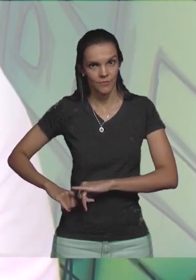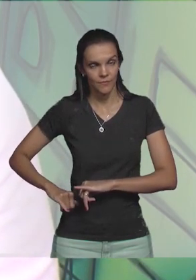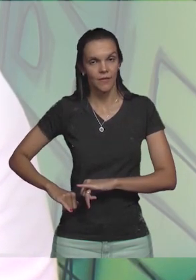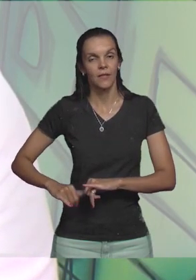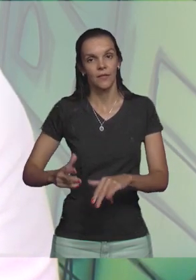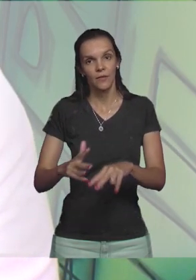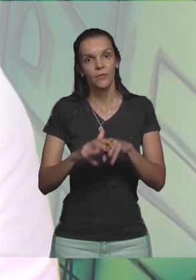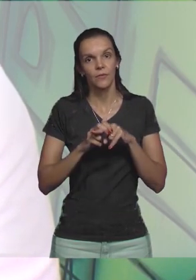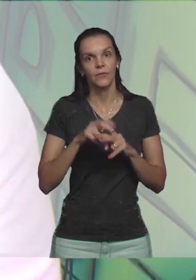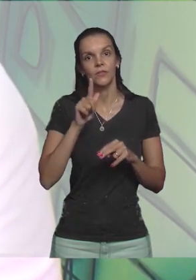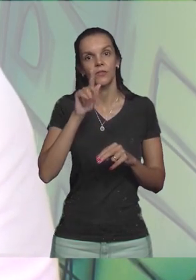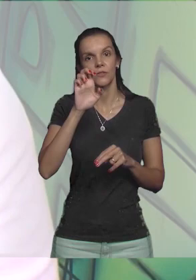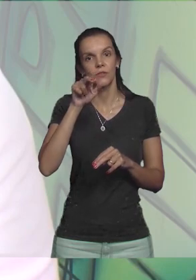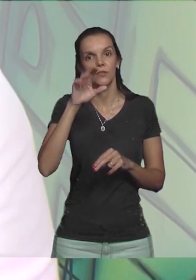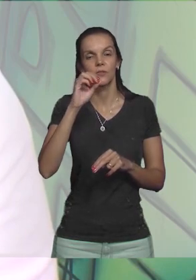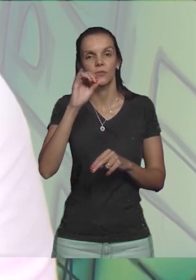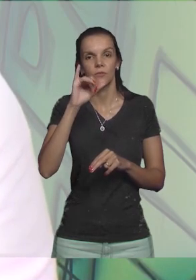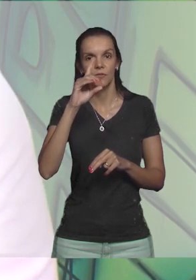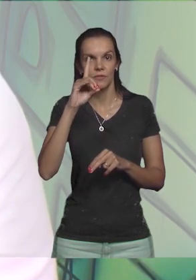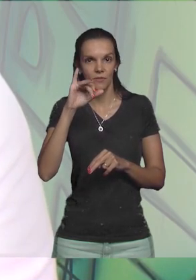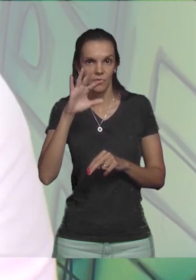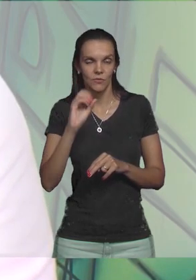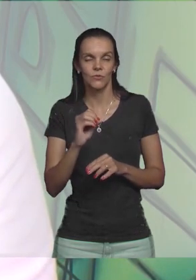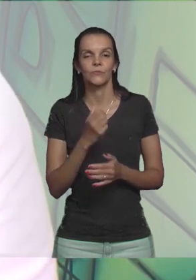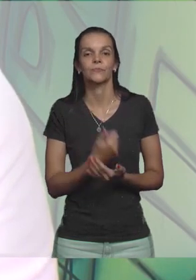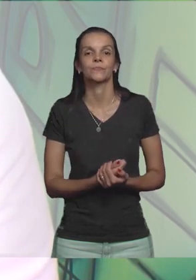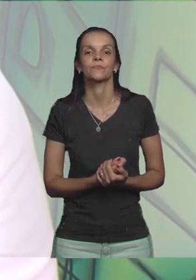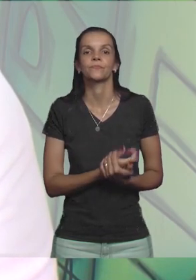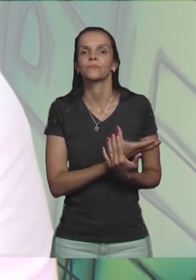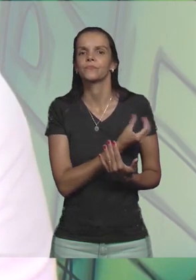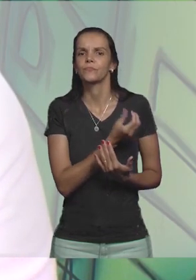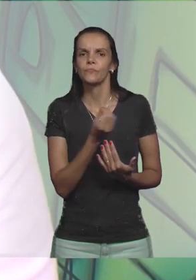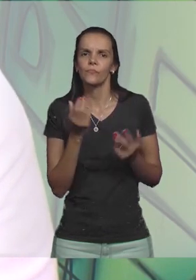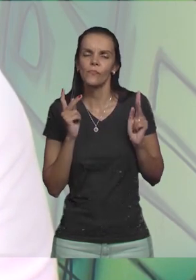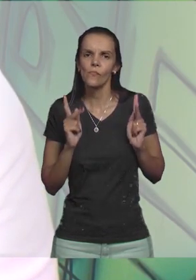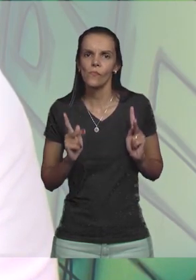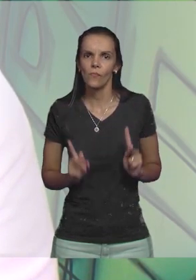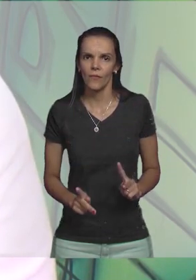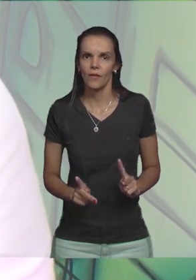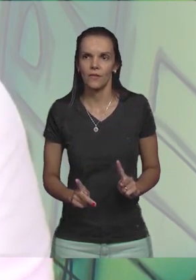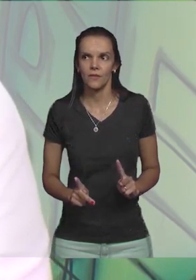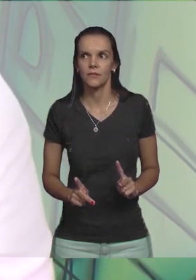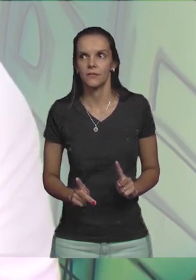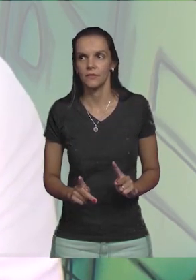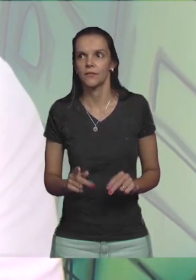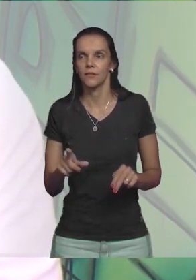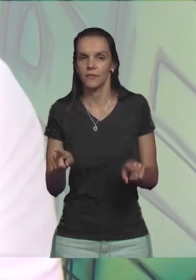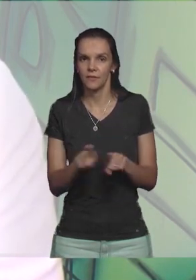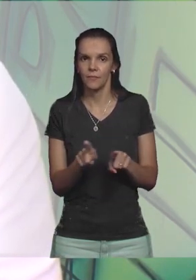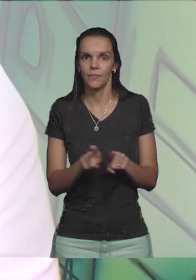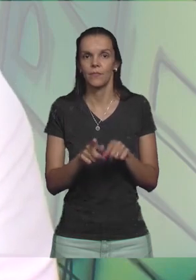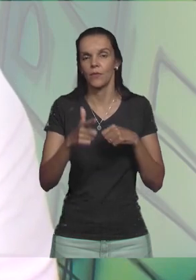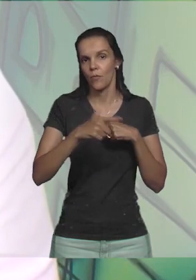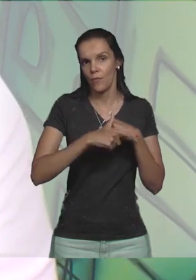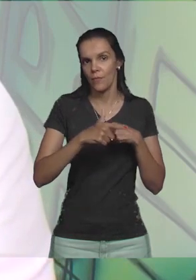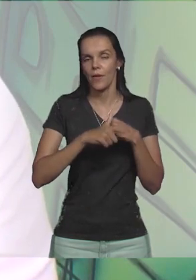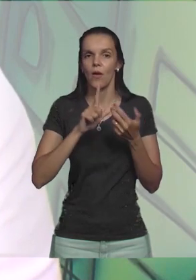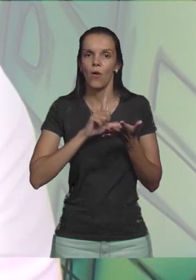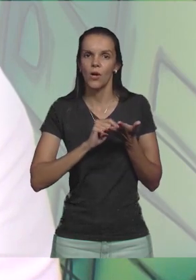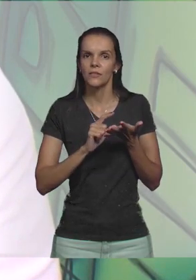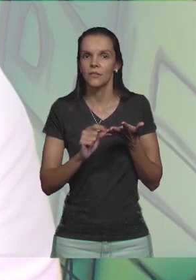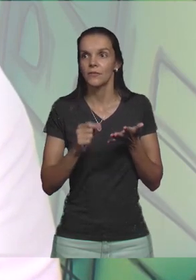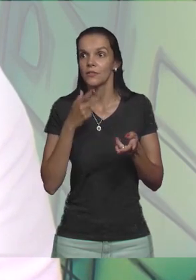desse genocídio. Quando se fala em morte da juventude negra, muita gente, e muito também pelo papel da mídia, né, que reforça